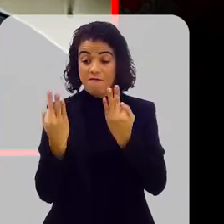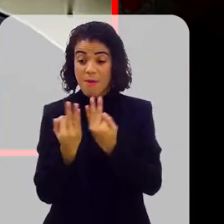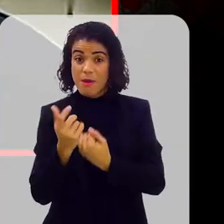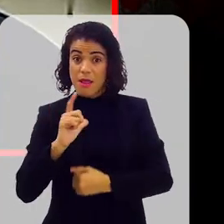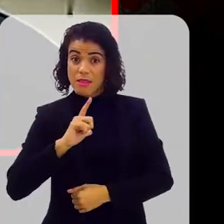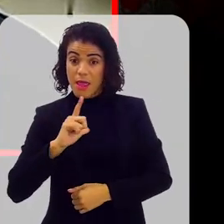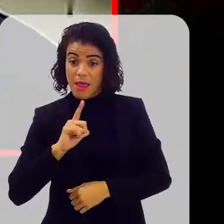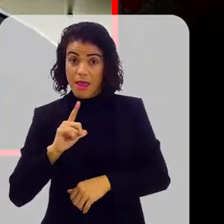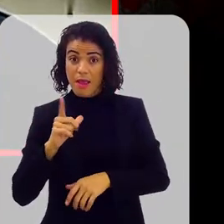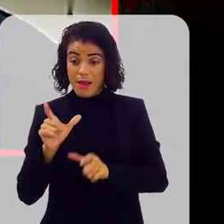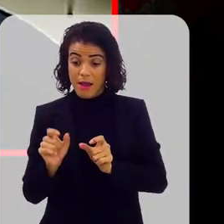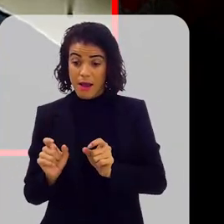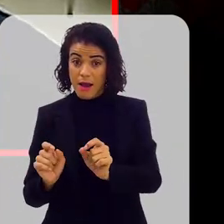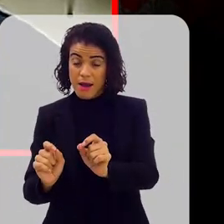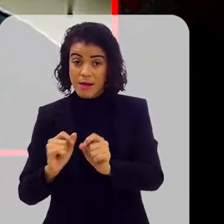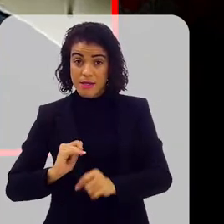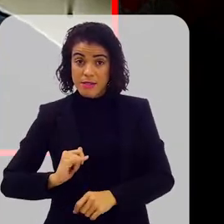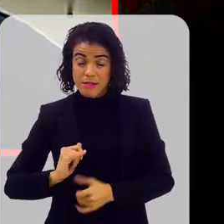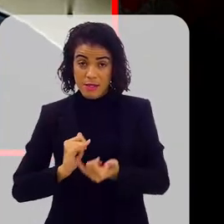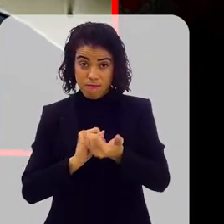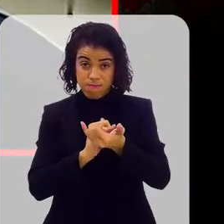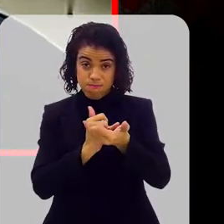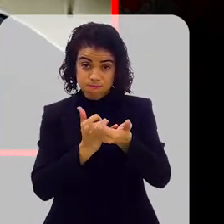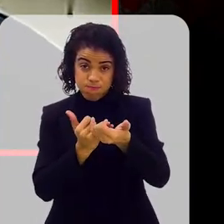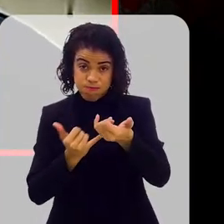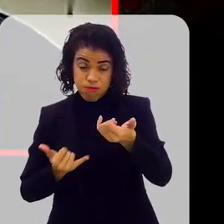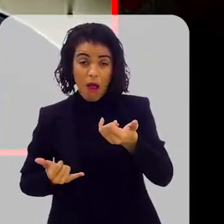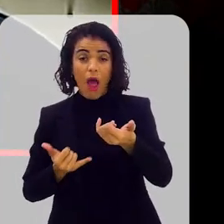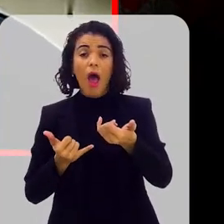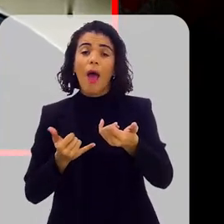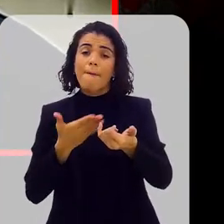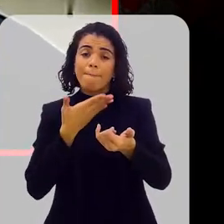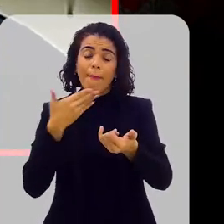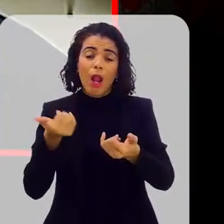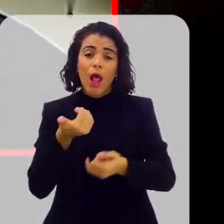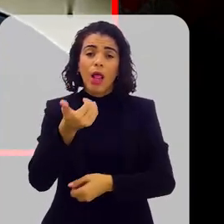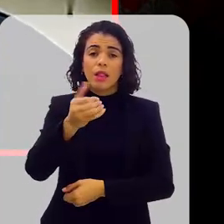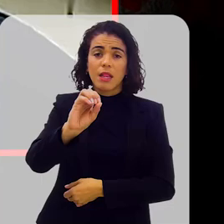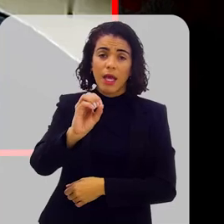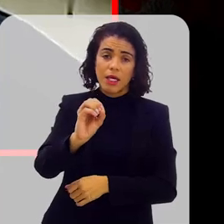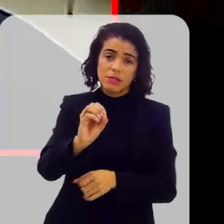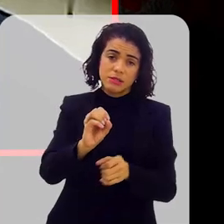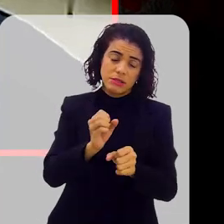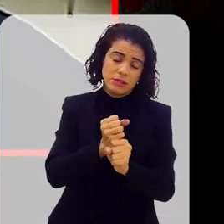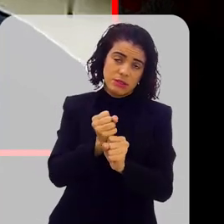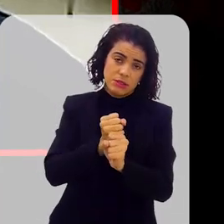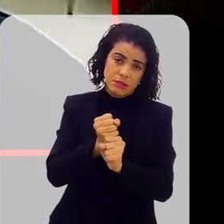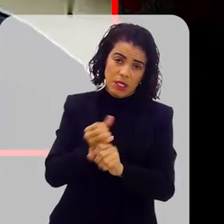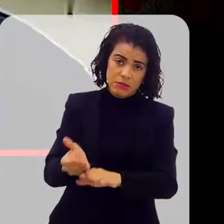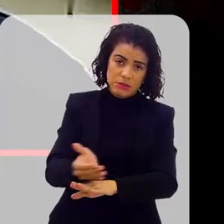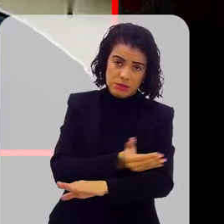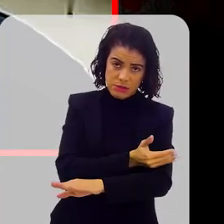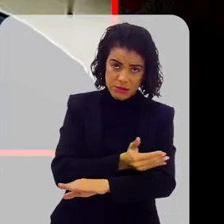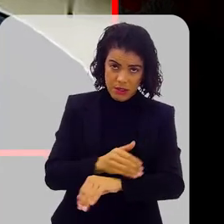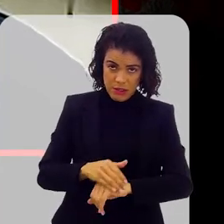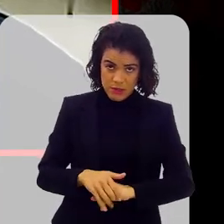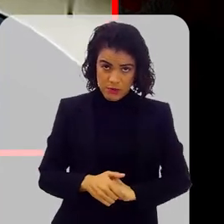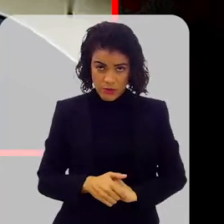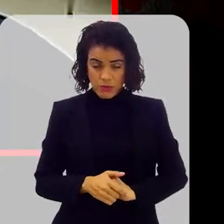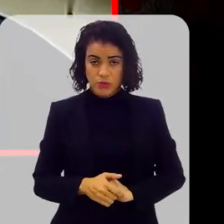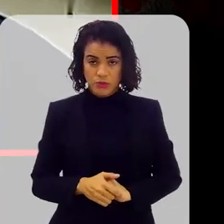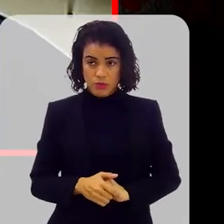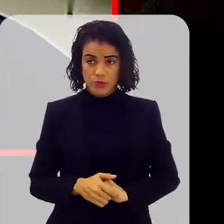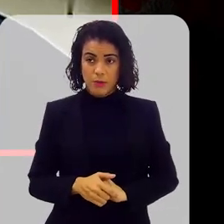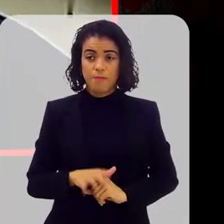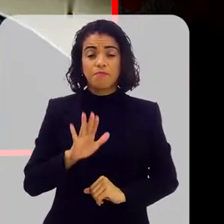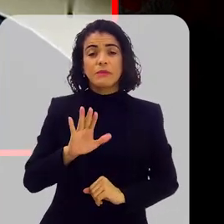a gente sugere que o indivíduo faça o rastreamento 10 anos antes, tá? Do indivíduo mais jovem da